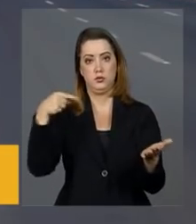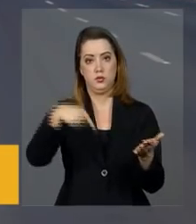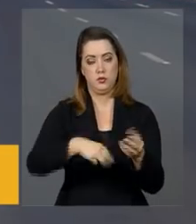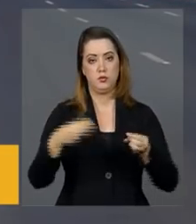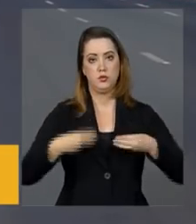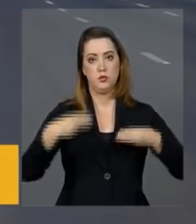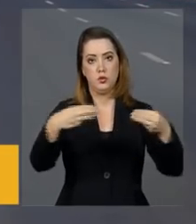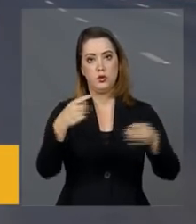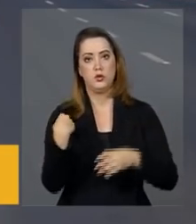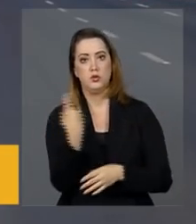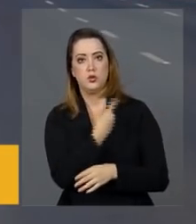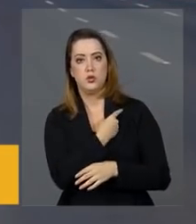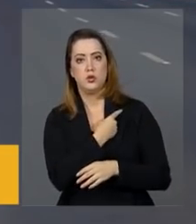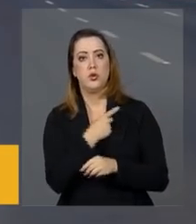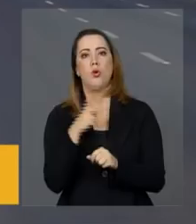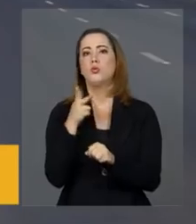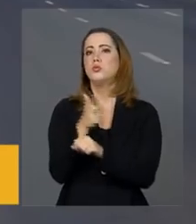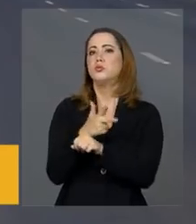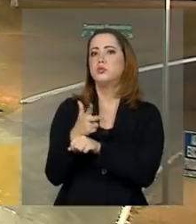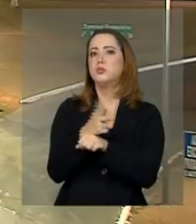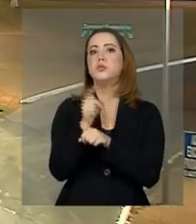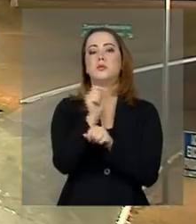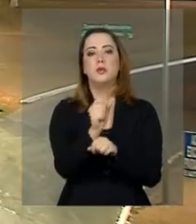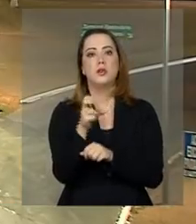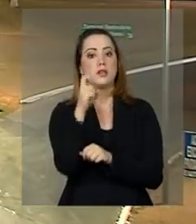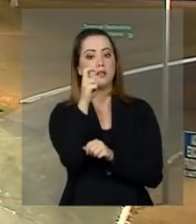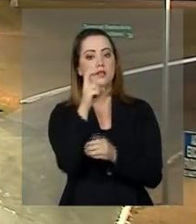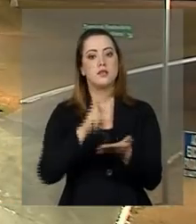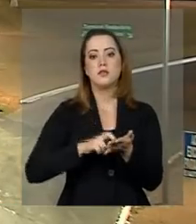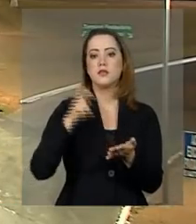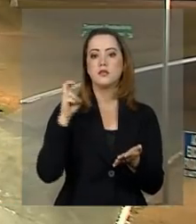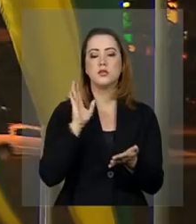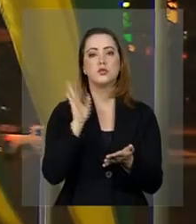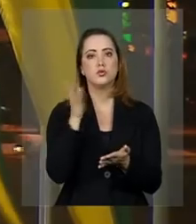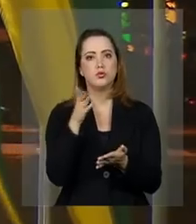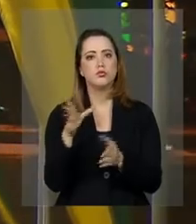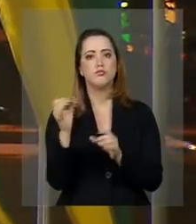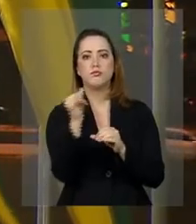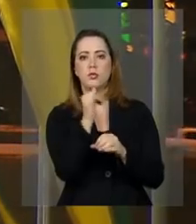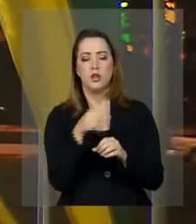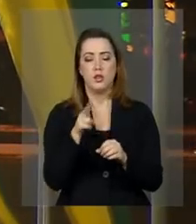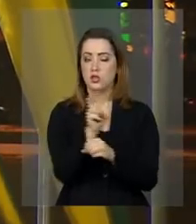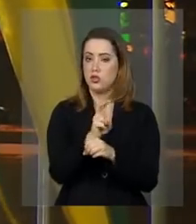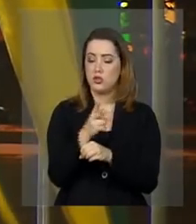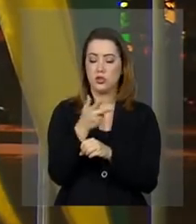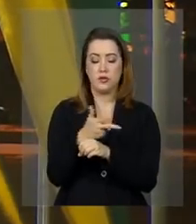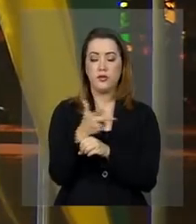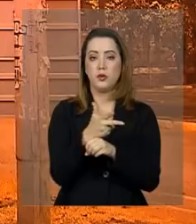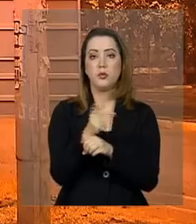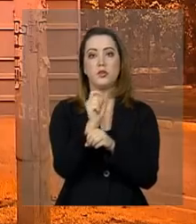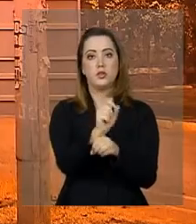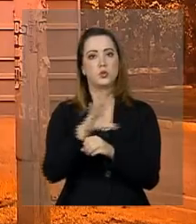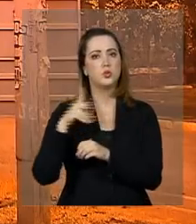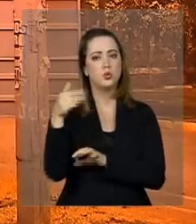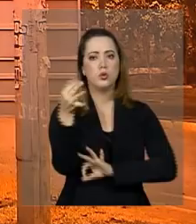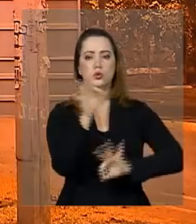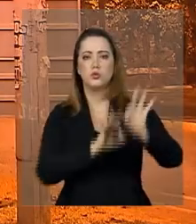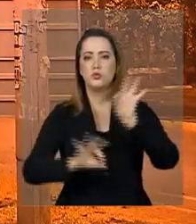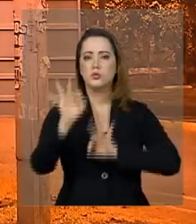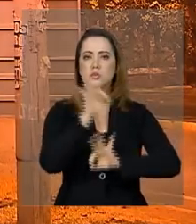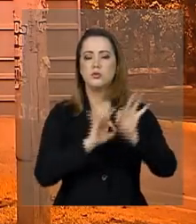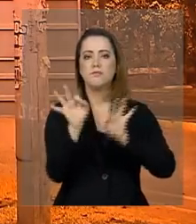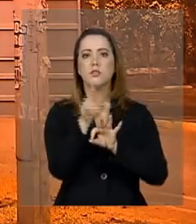nosso cinegrafista Cosme Nunes esteve lá às 5 horas da manhã registrando todos os preparativos. Nas imagens, vocês podem